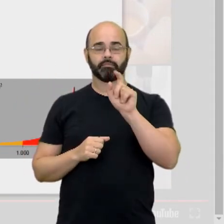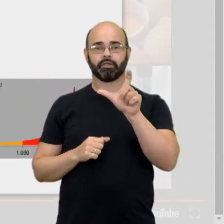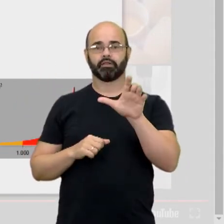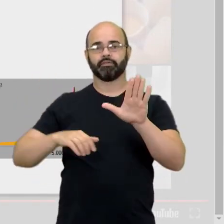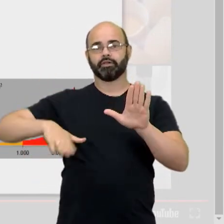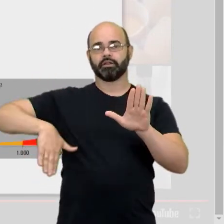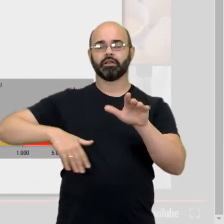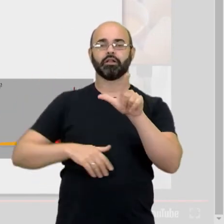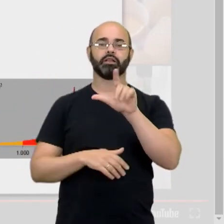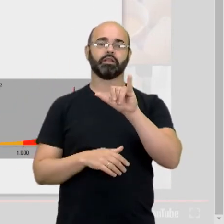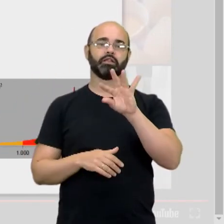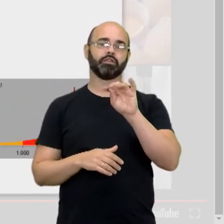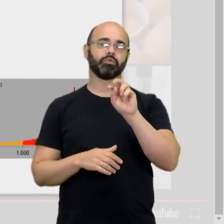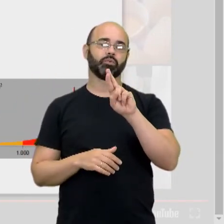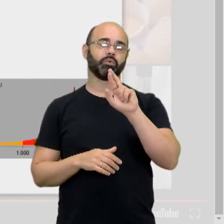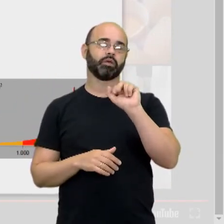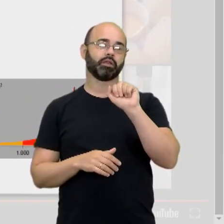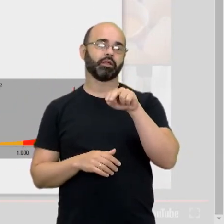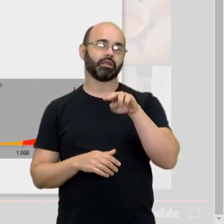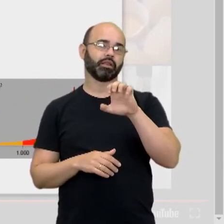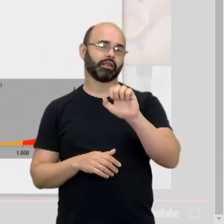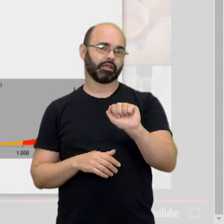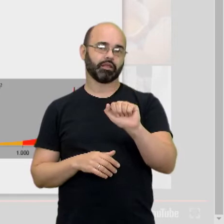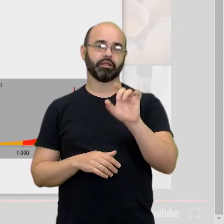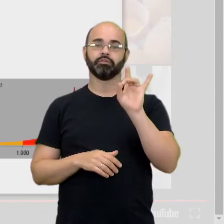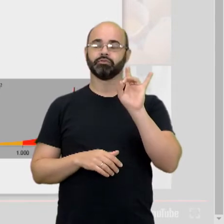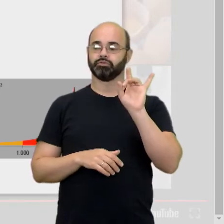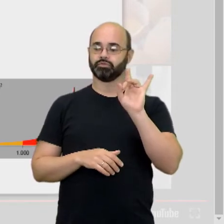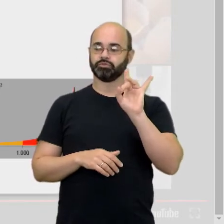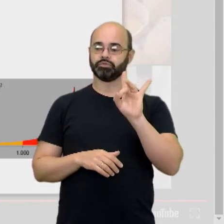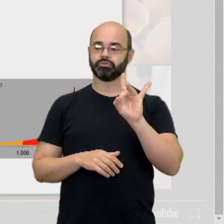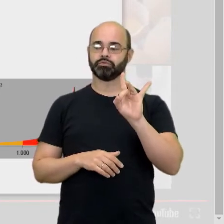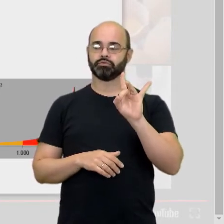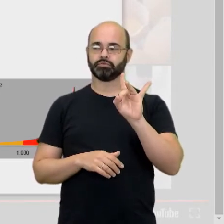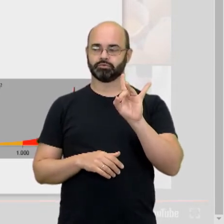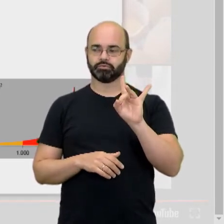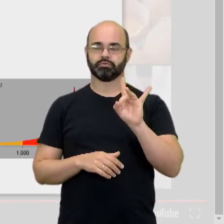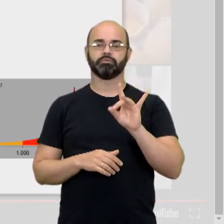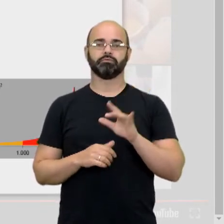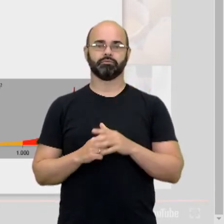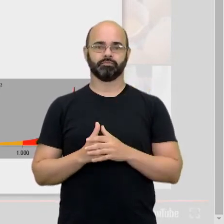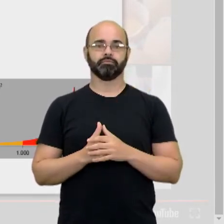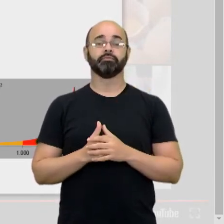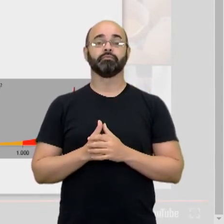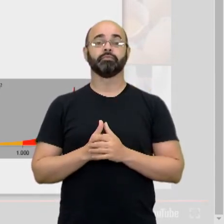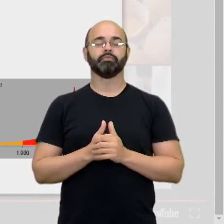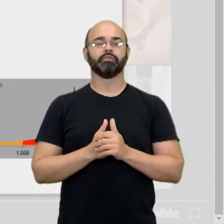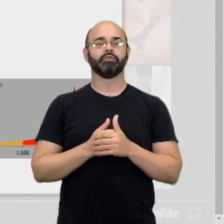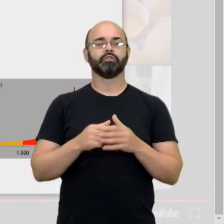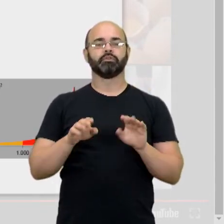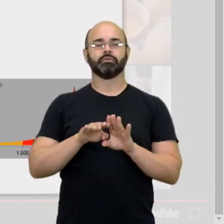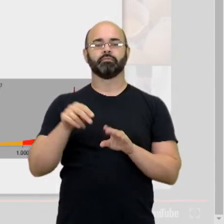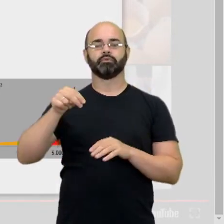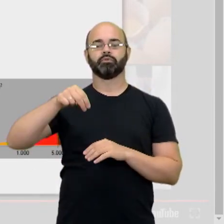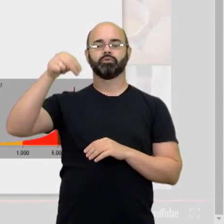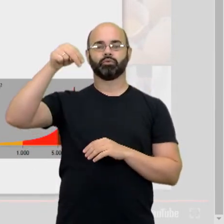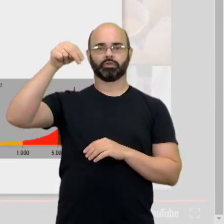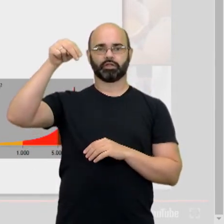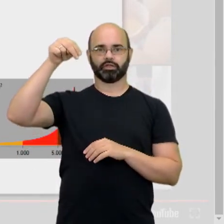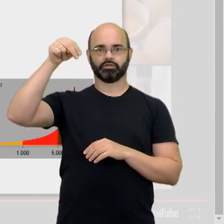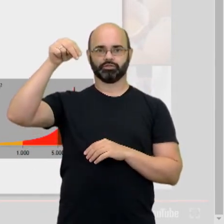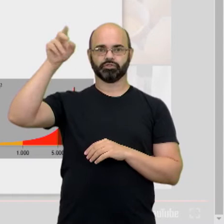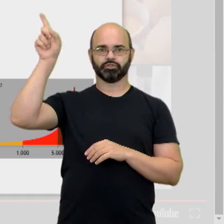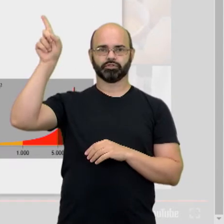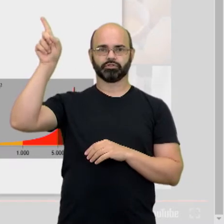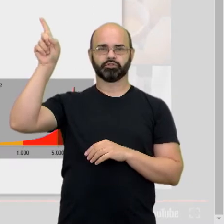não é especificamente nas cidades litorâneas, né? É que praticamente todas as capitais do Nordeste estão, né, nas